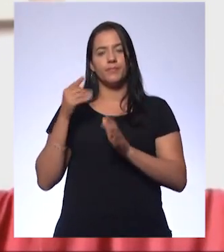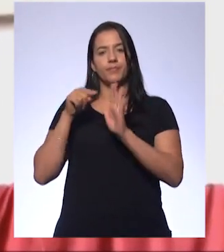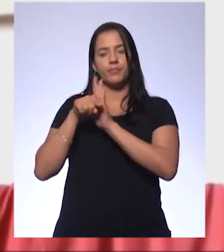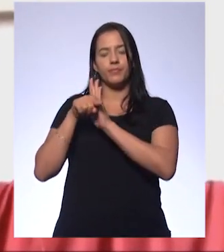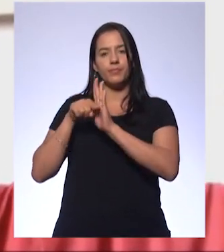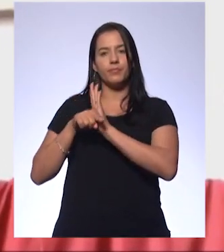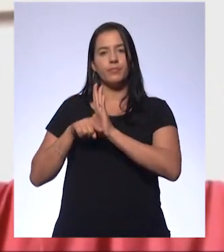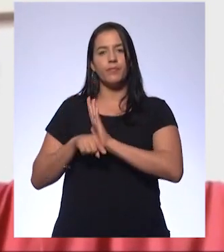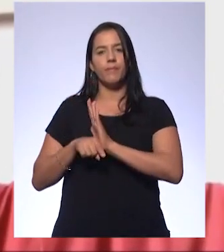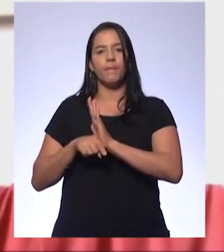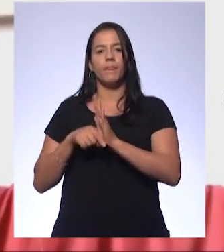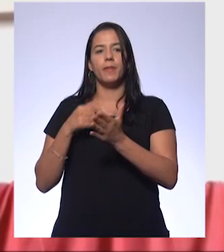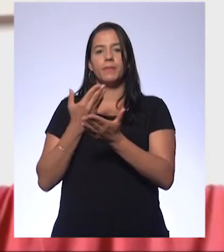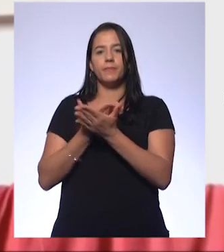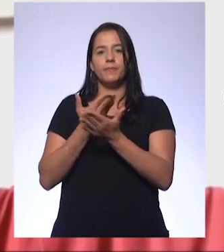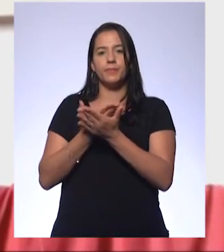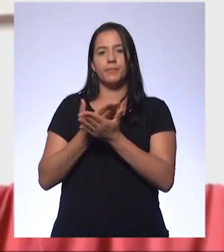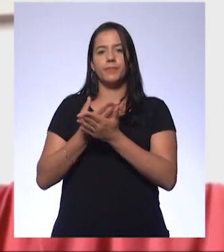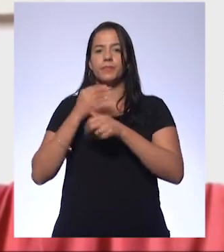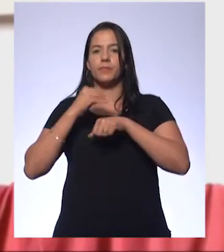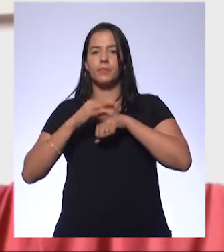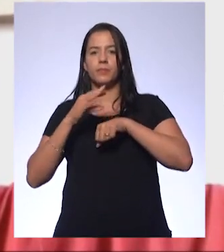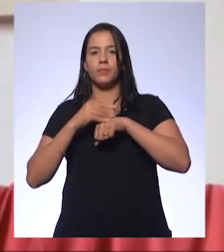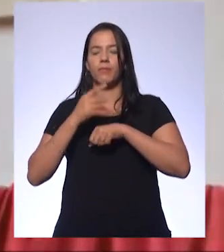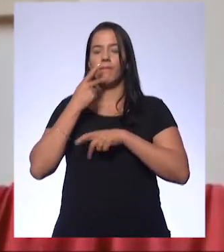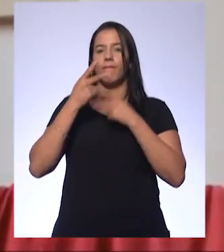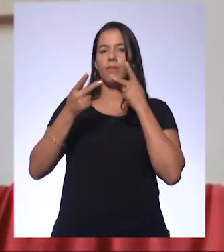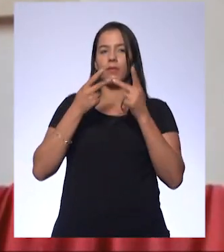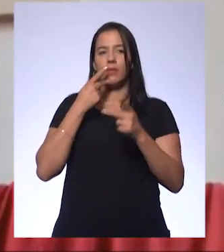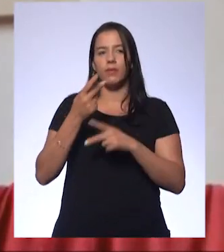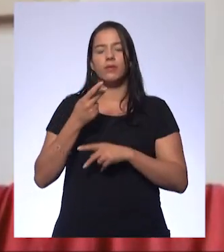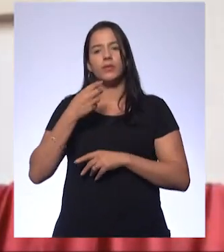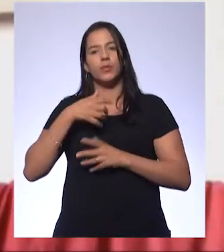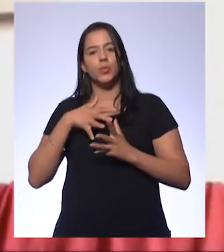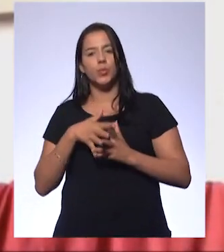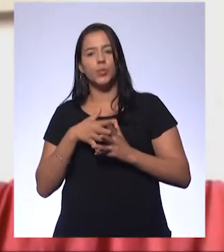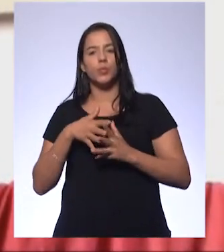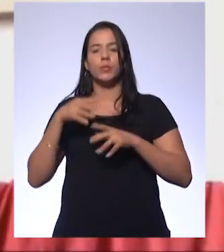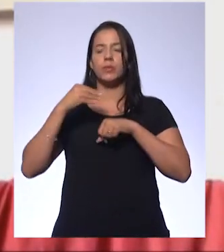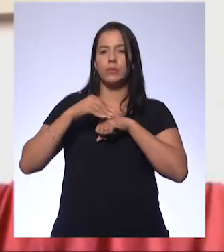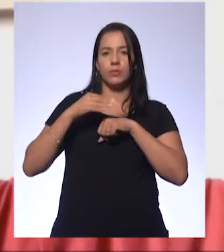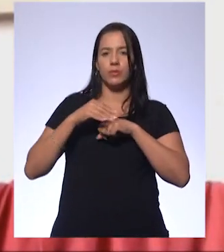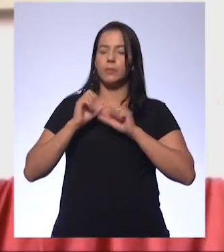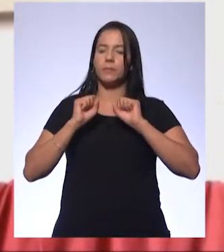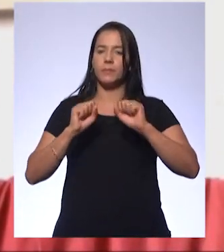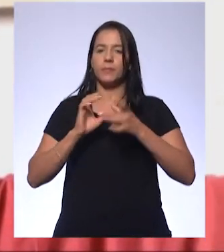então, fazer comentários sobre essa aula, colocar dúvidas, sugestões, tá